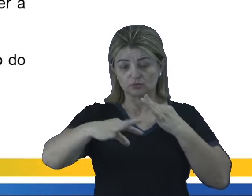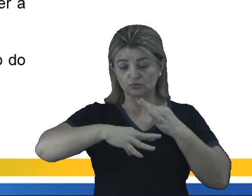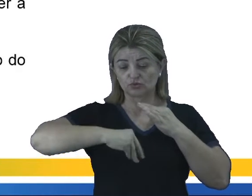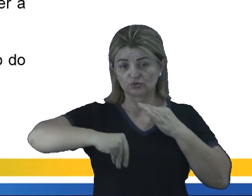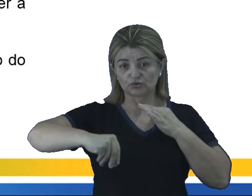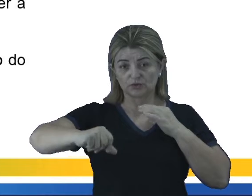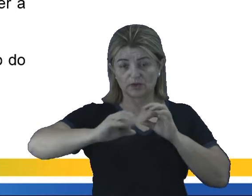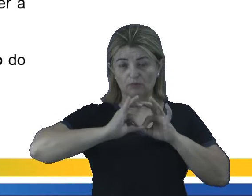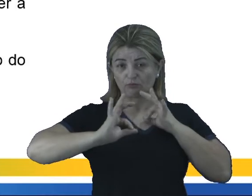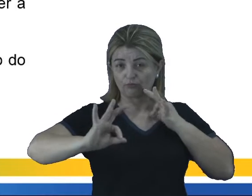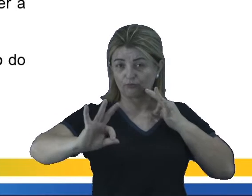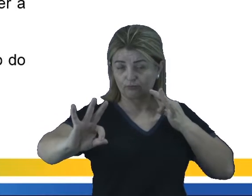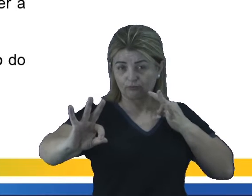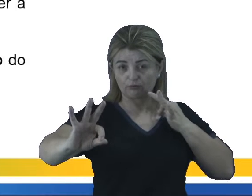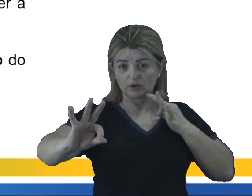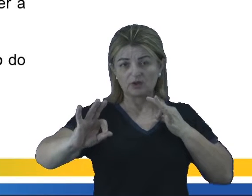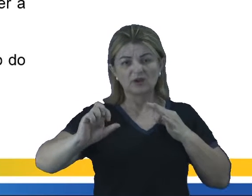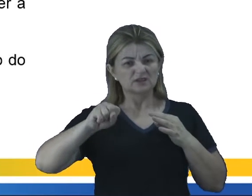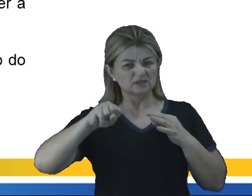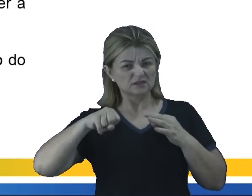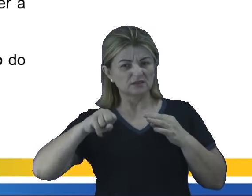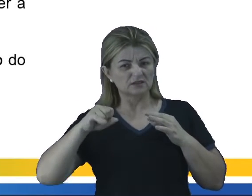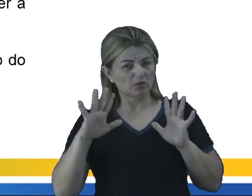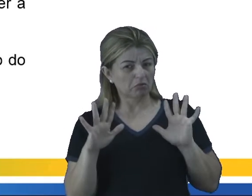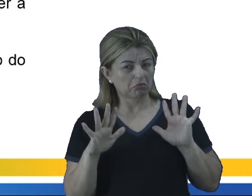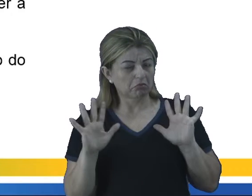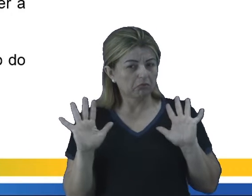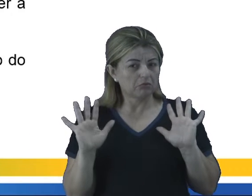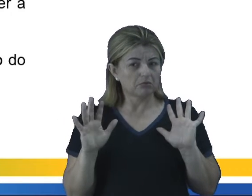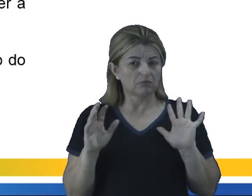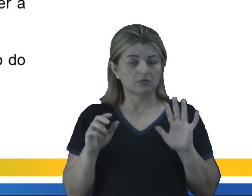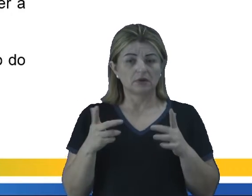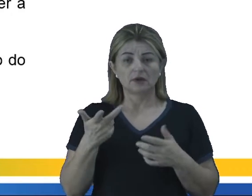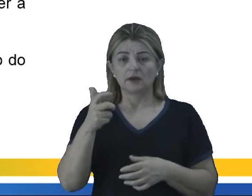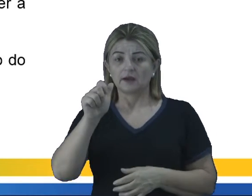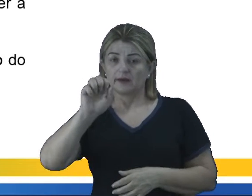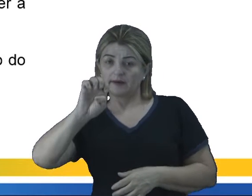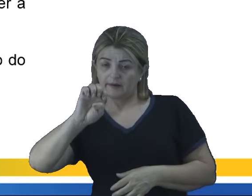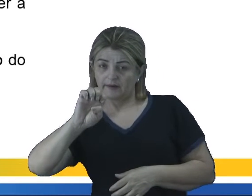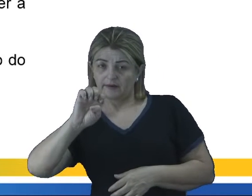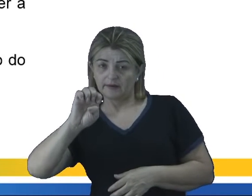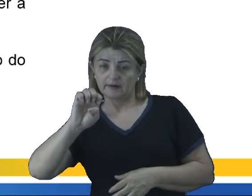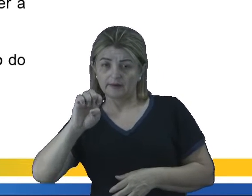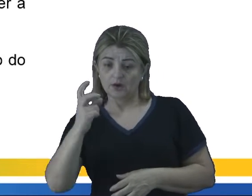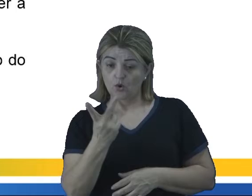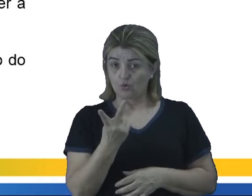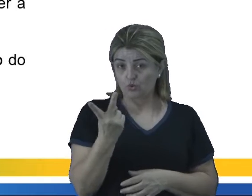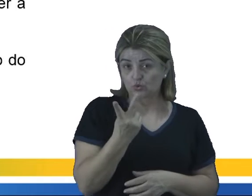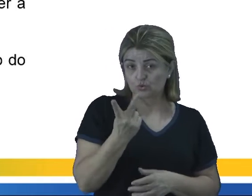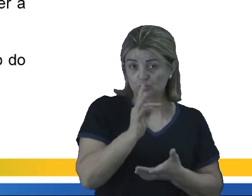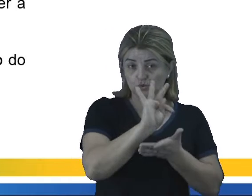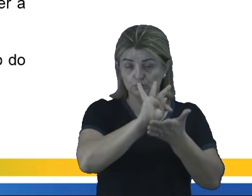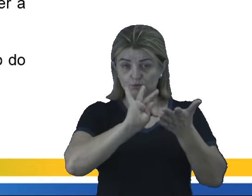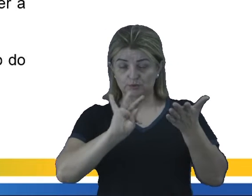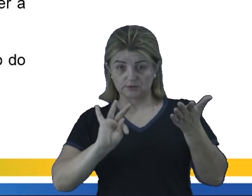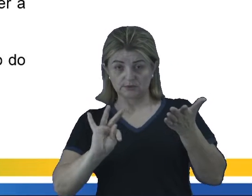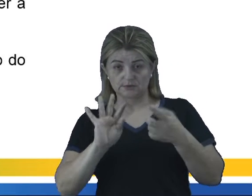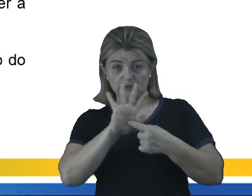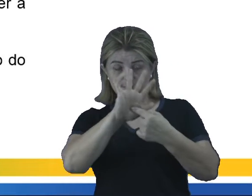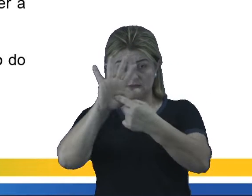têm mais vida, nossa vida mais amores. O texto 2, escrito pelo Oswald de Andrade, diz: